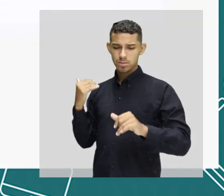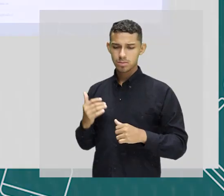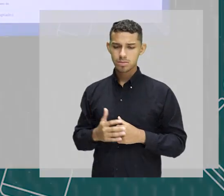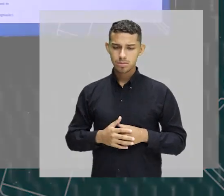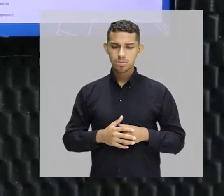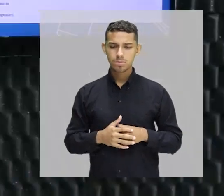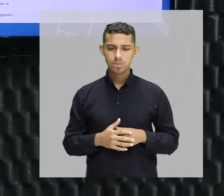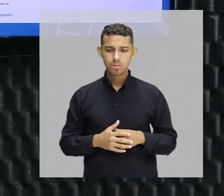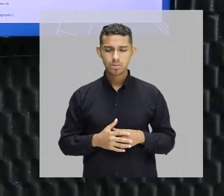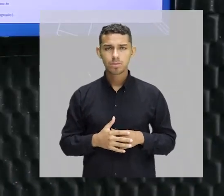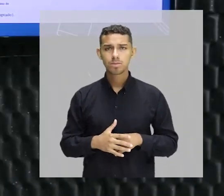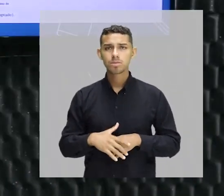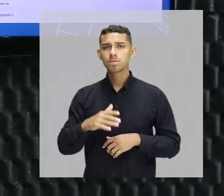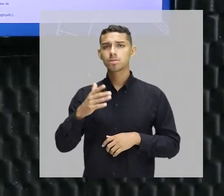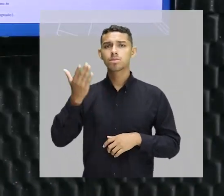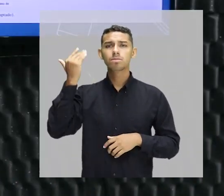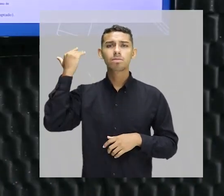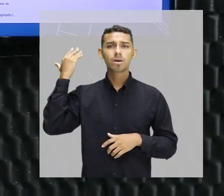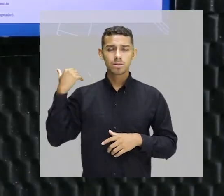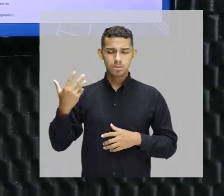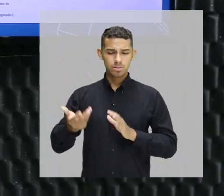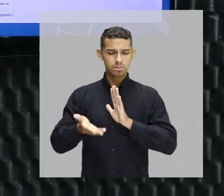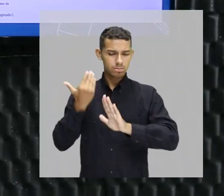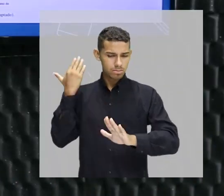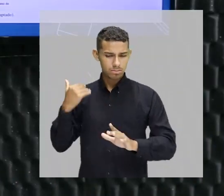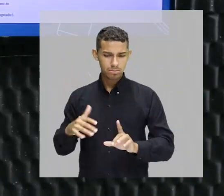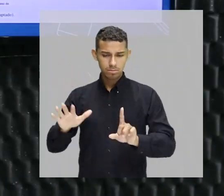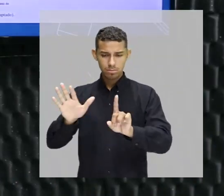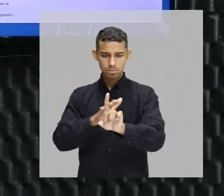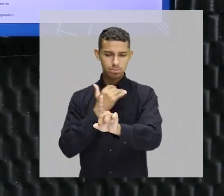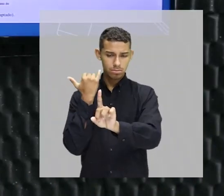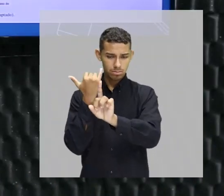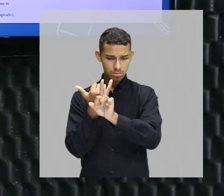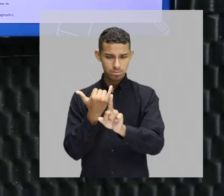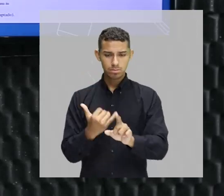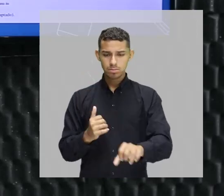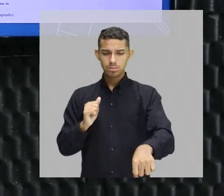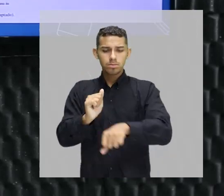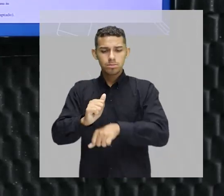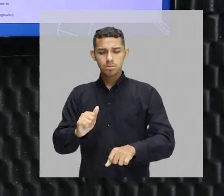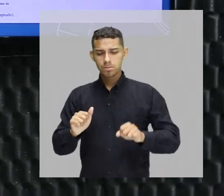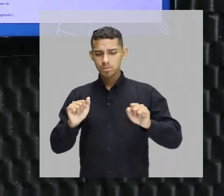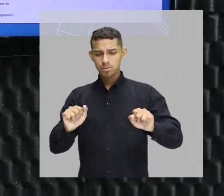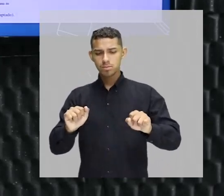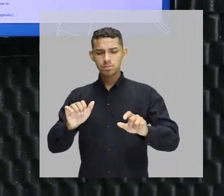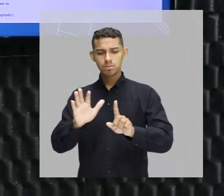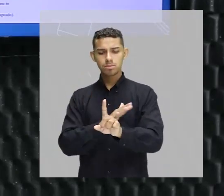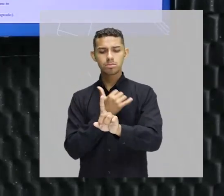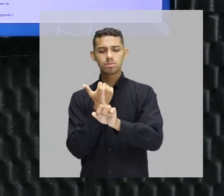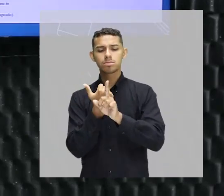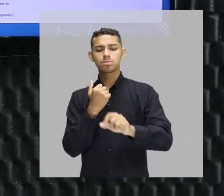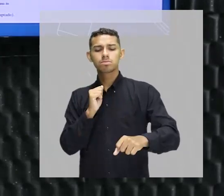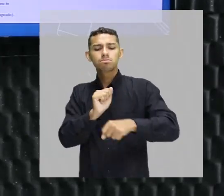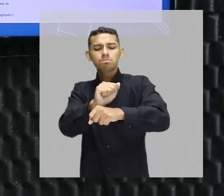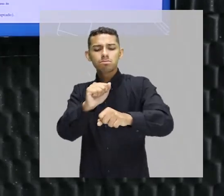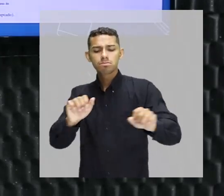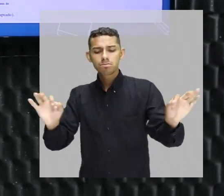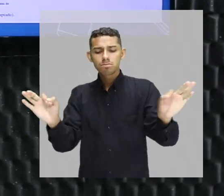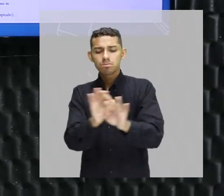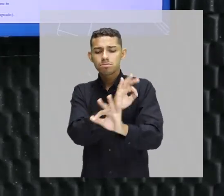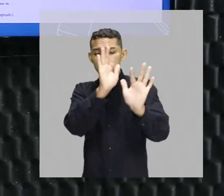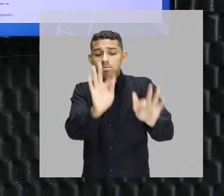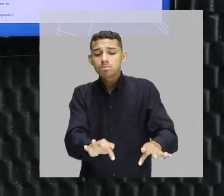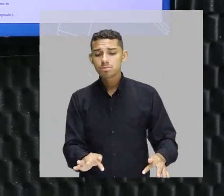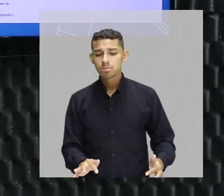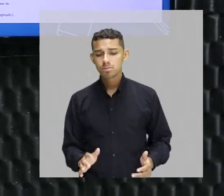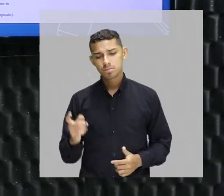história, né? Seja algo lá no passado. Aí ele diz, stop, bullying. A um primeiro momento você